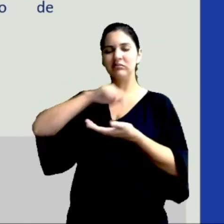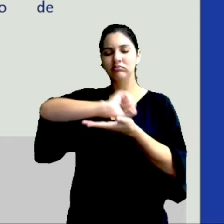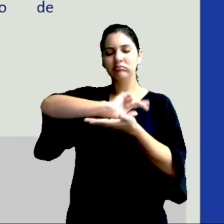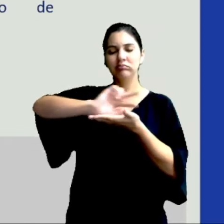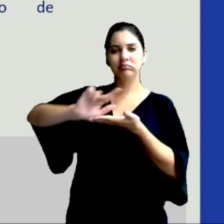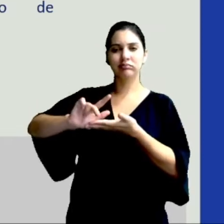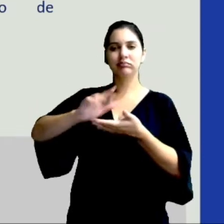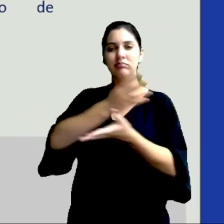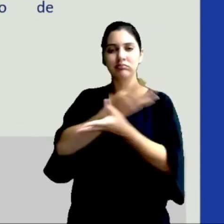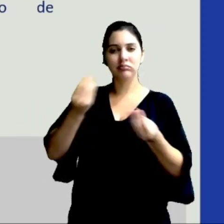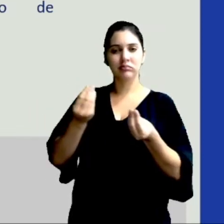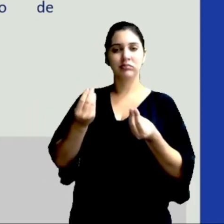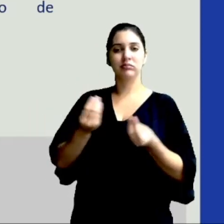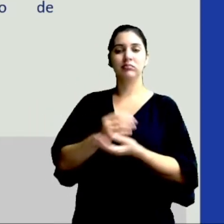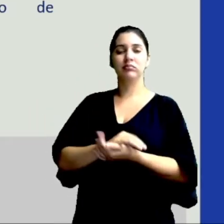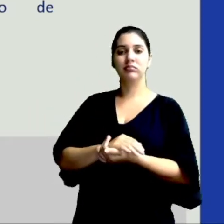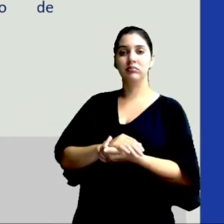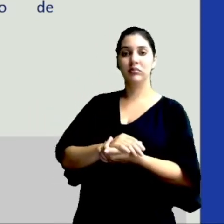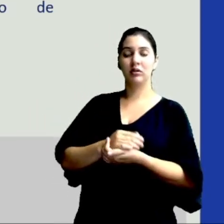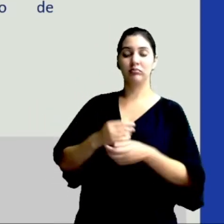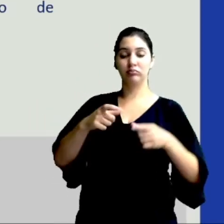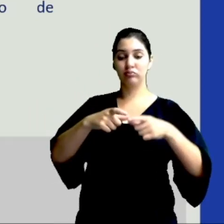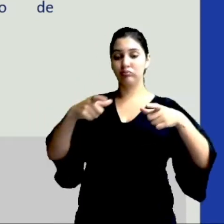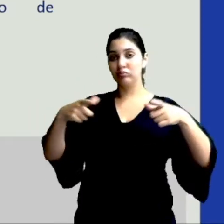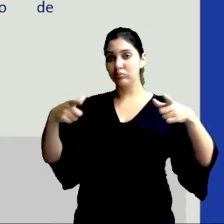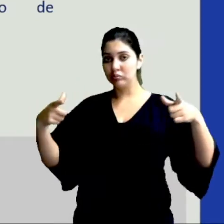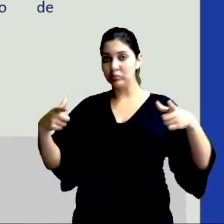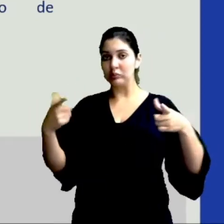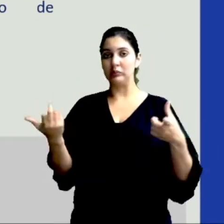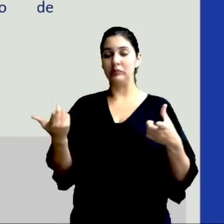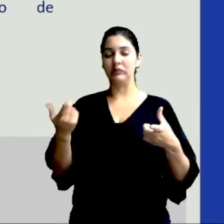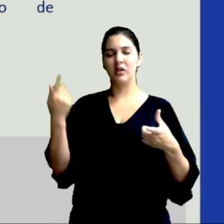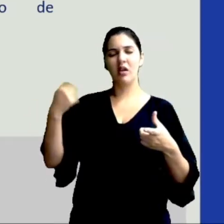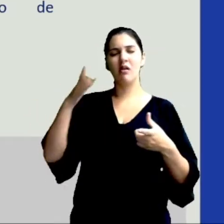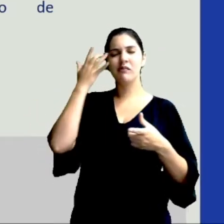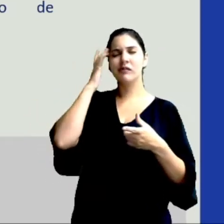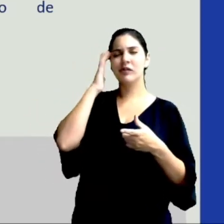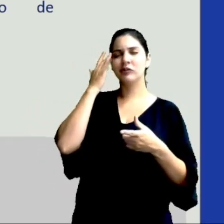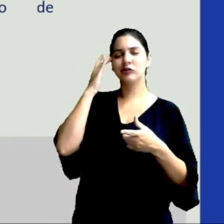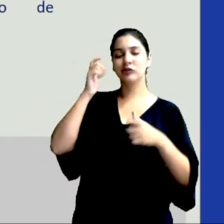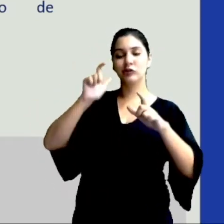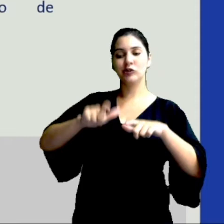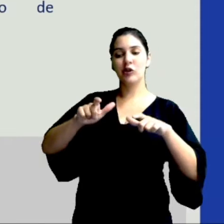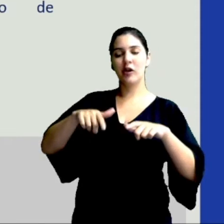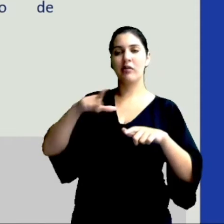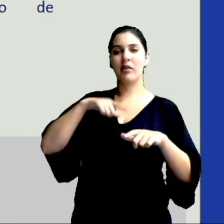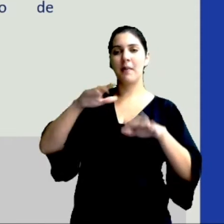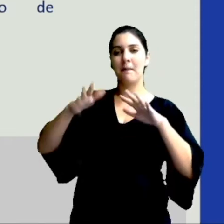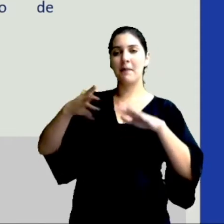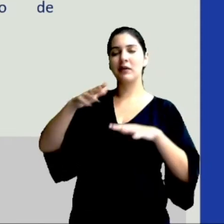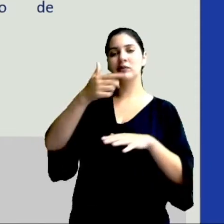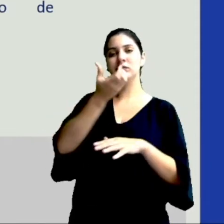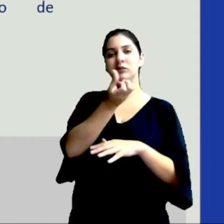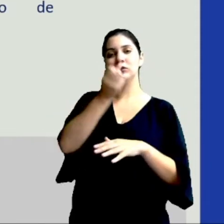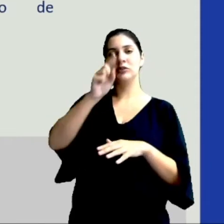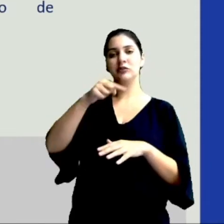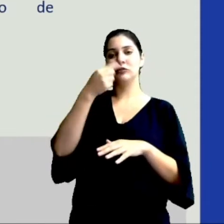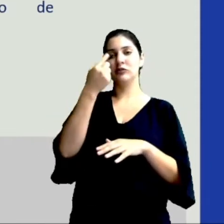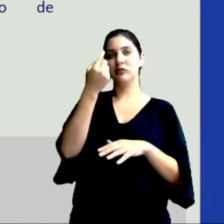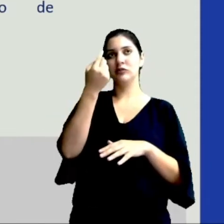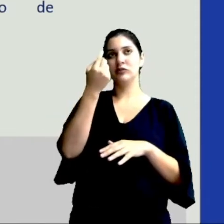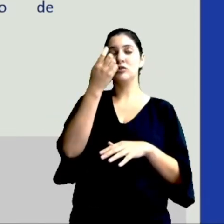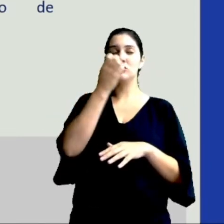muito de tamanho, né. Eu acho que essa região ela tem mais ou menos cerca de